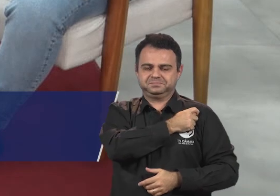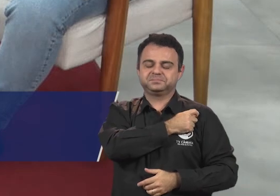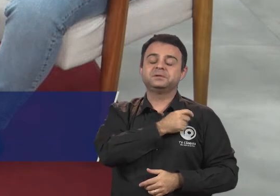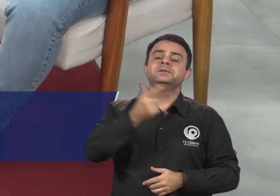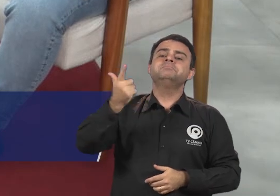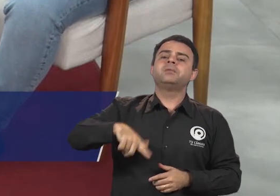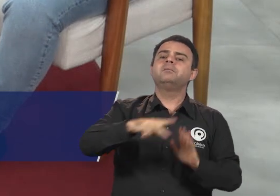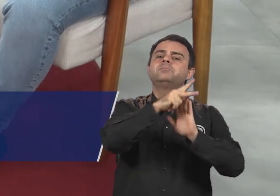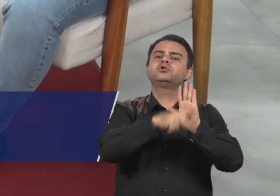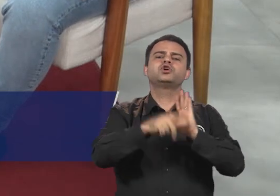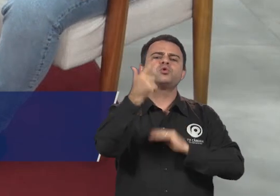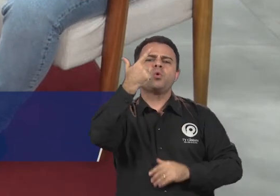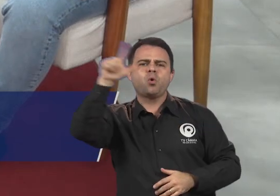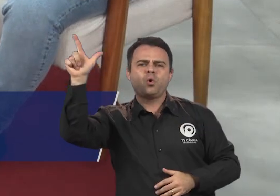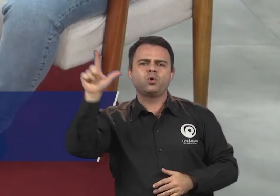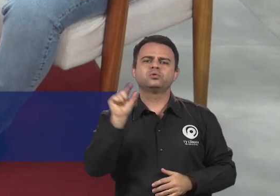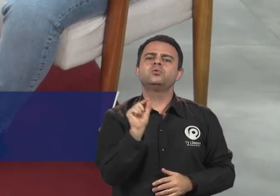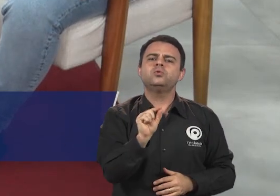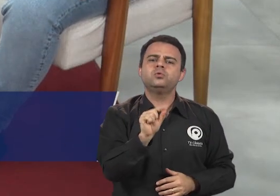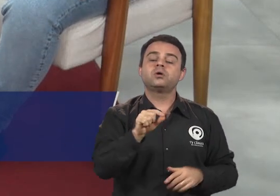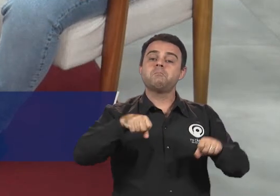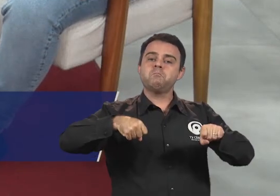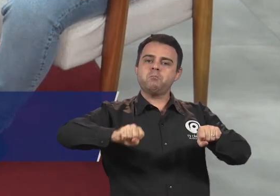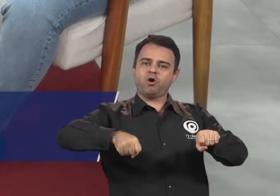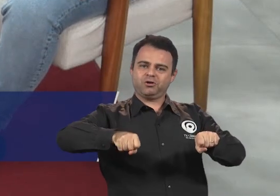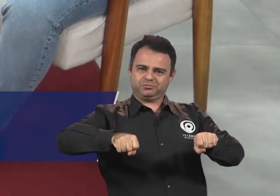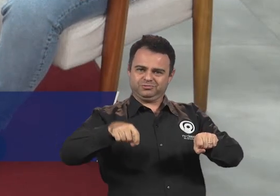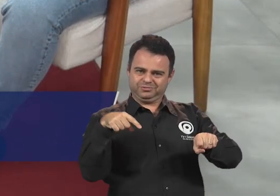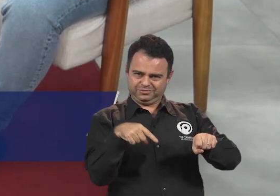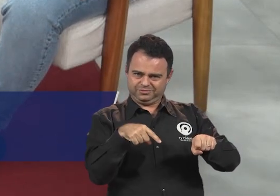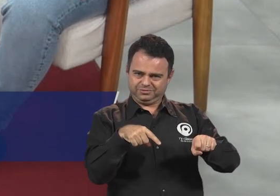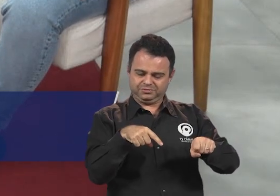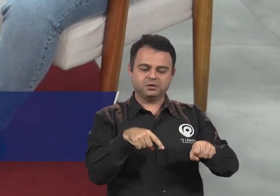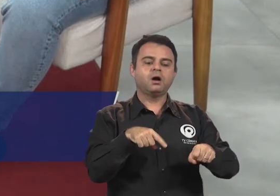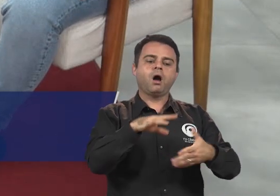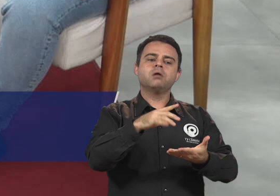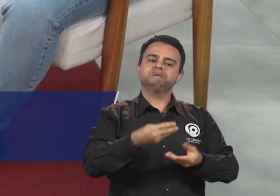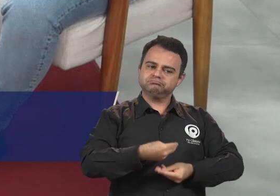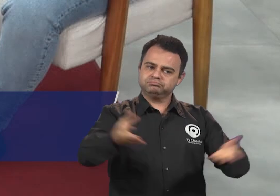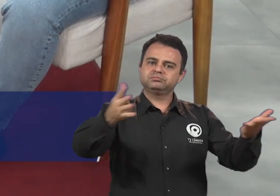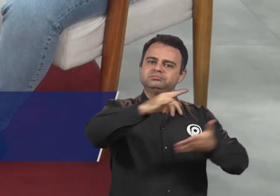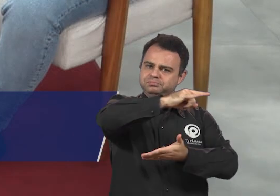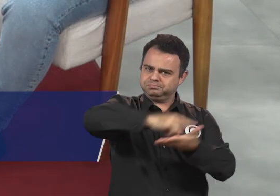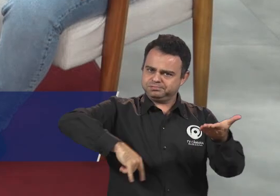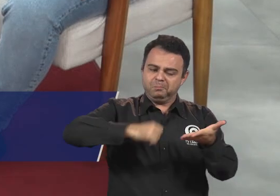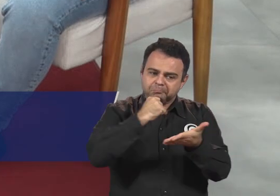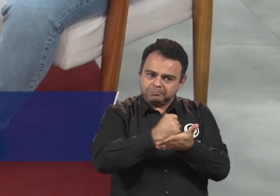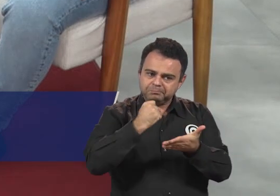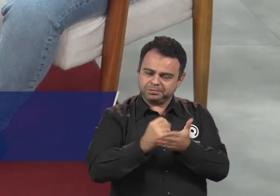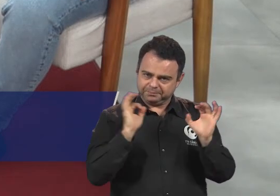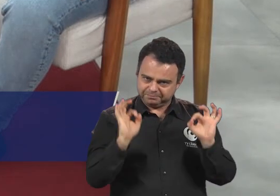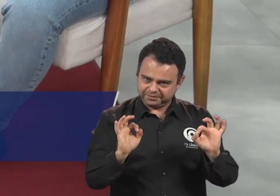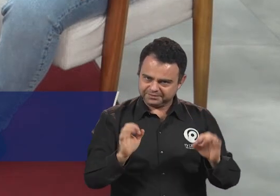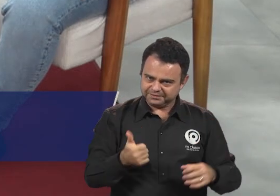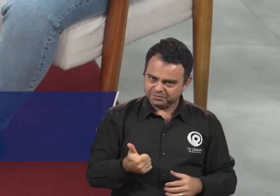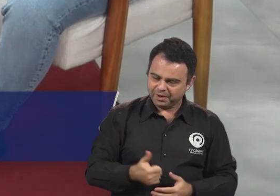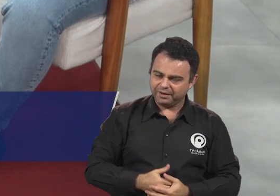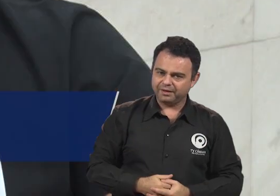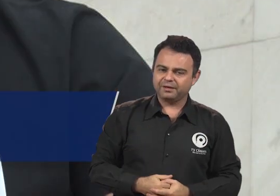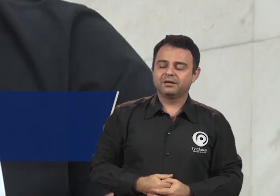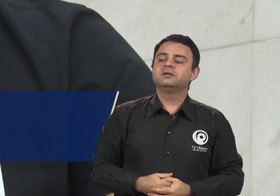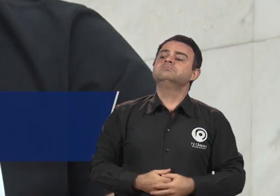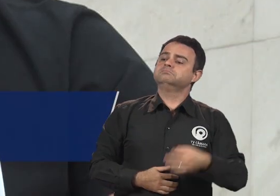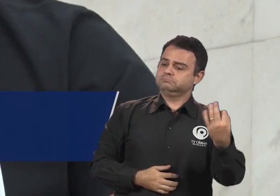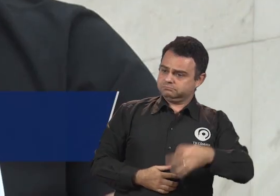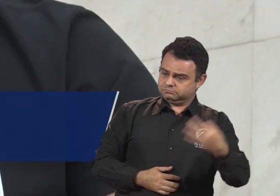tramitação sobre o transporte privado por motocicletas, né, a regulamentação desse serviço, é isso? Exatamente. Hoje esse serviço